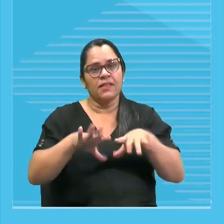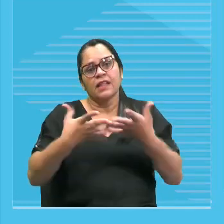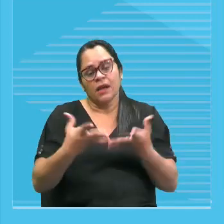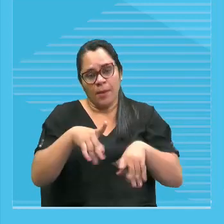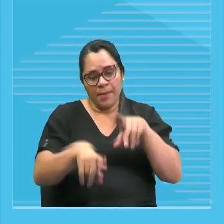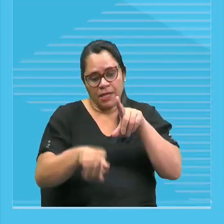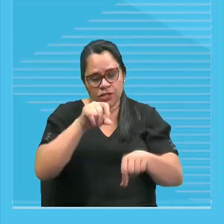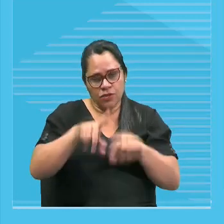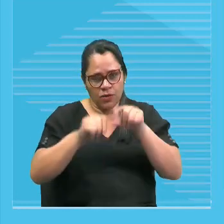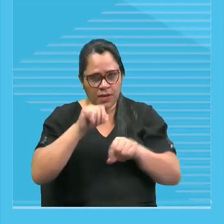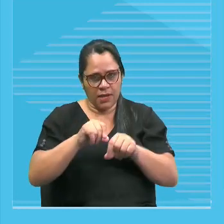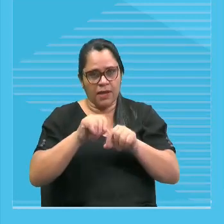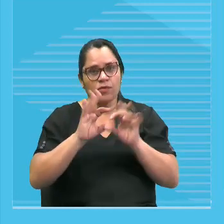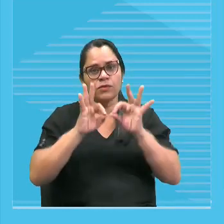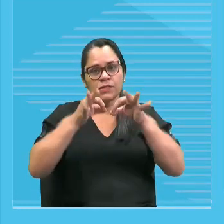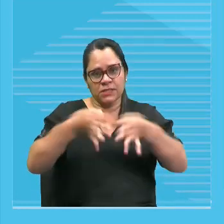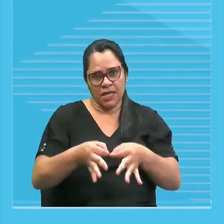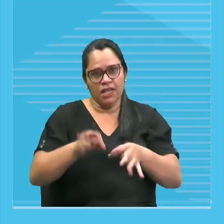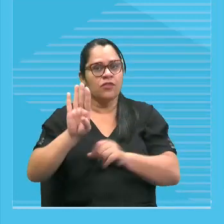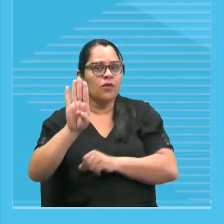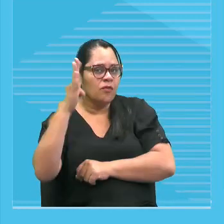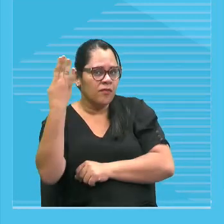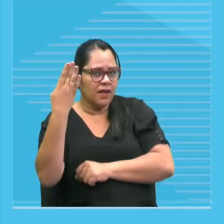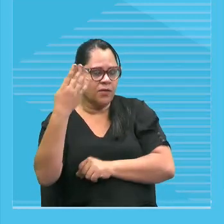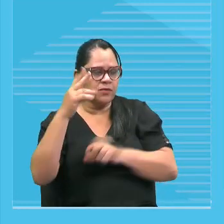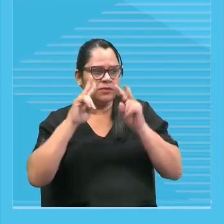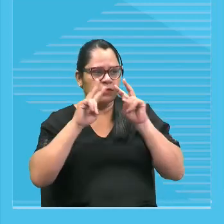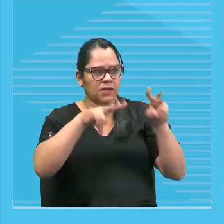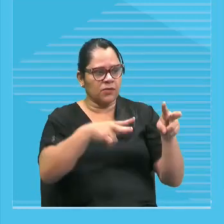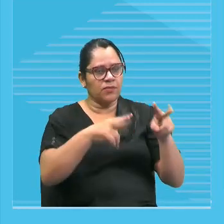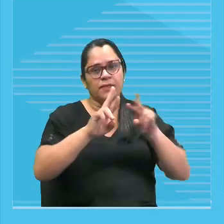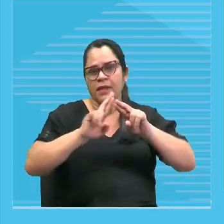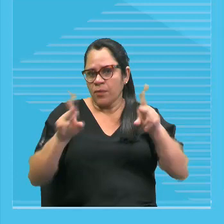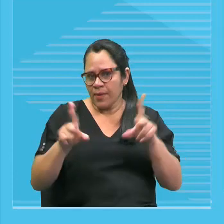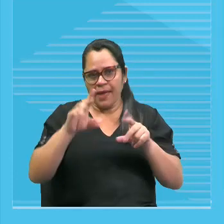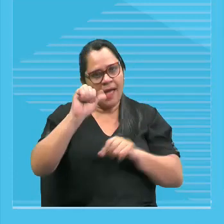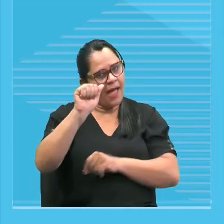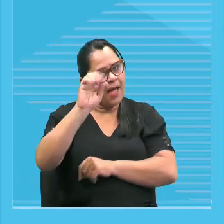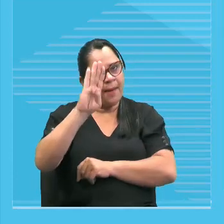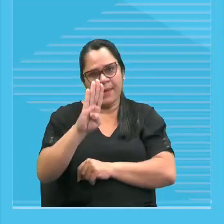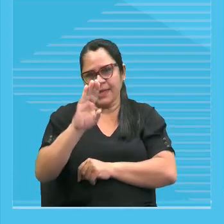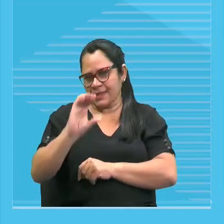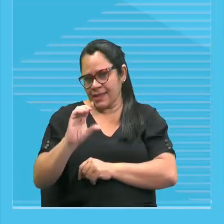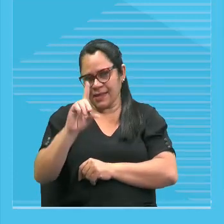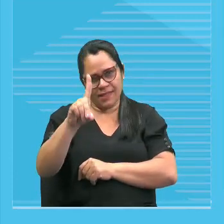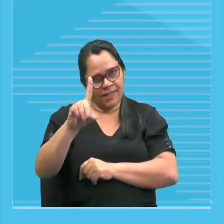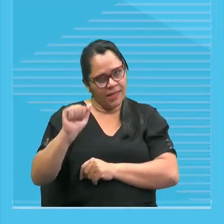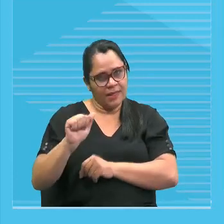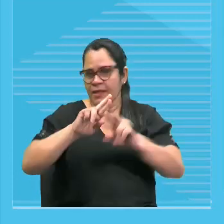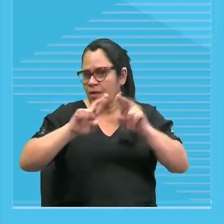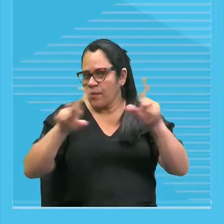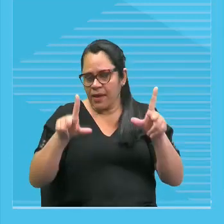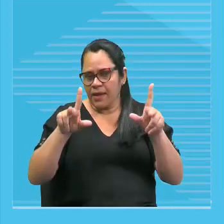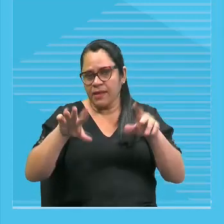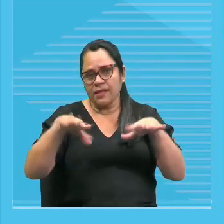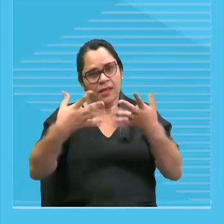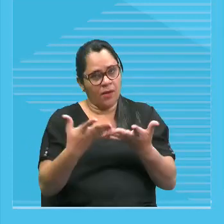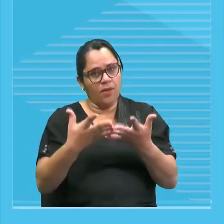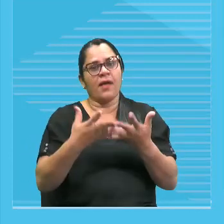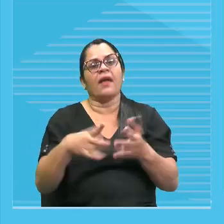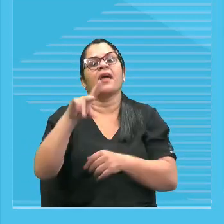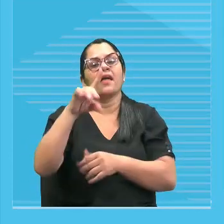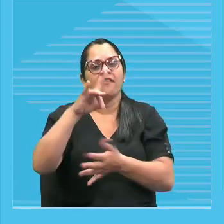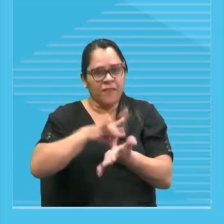ou falso então aqui não vai ser letra A CD não aqui é V ou f letra A